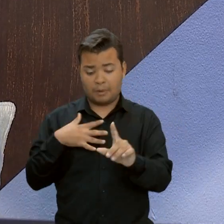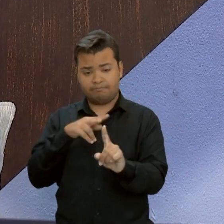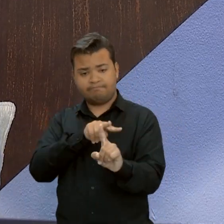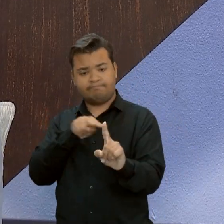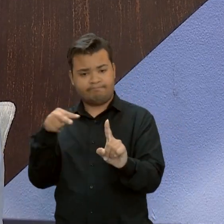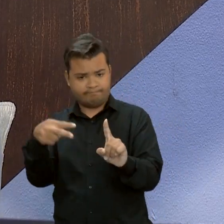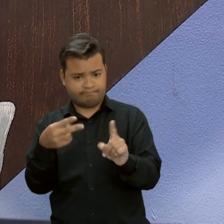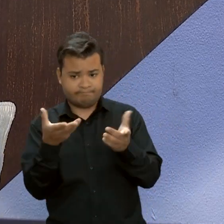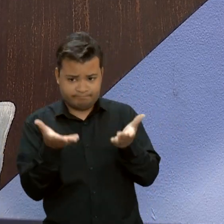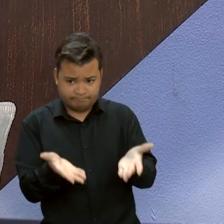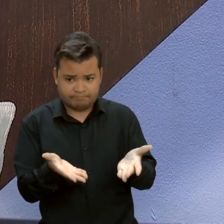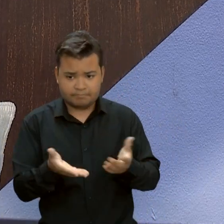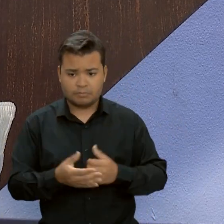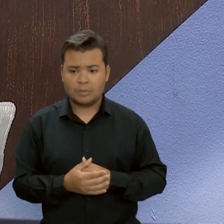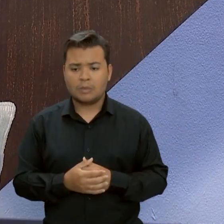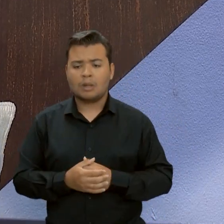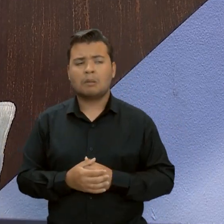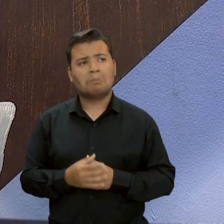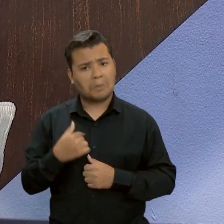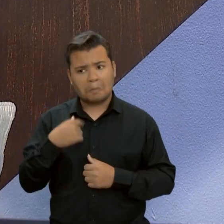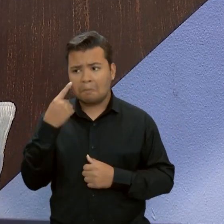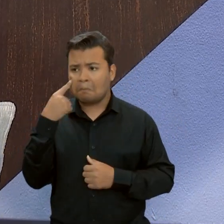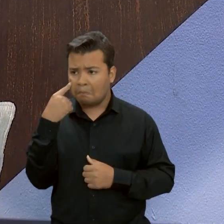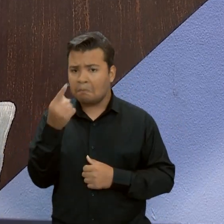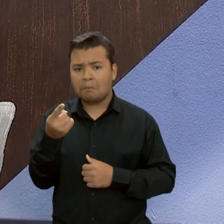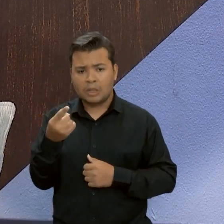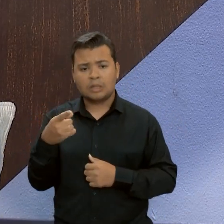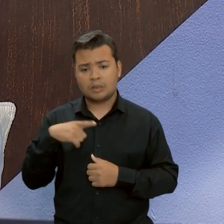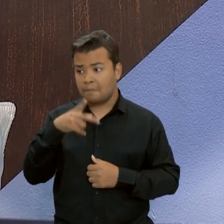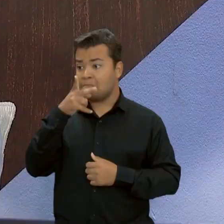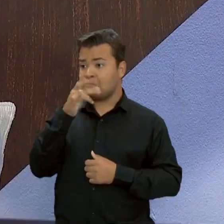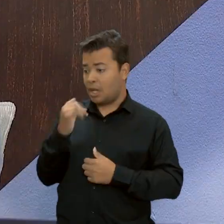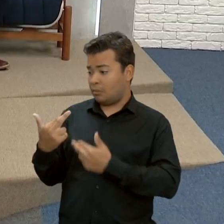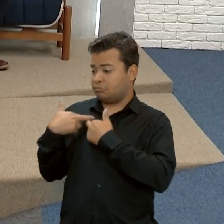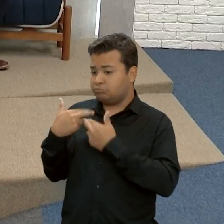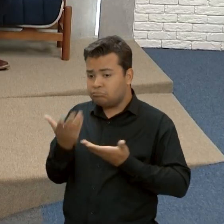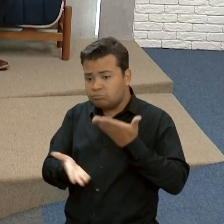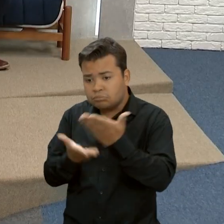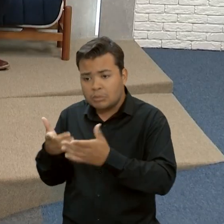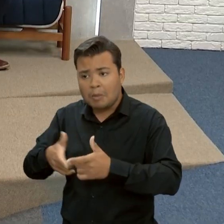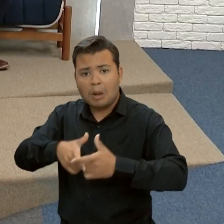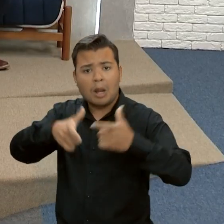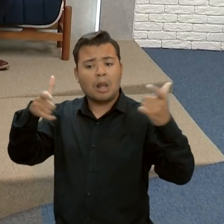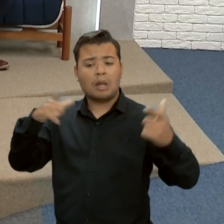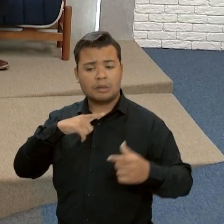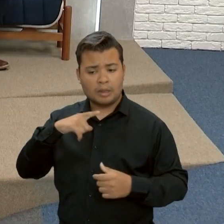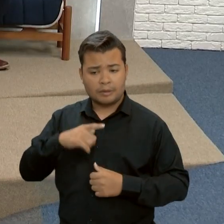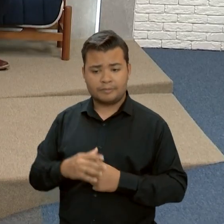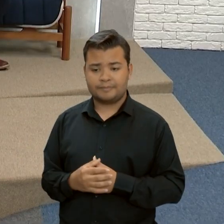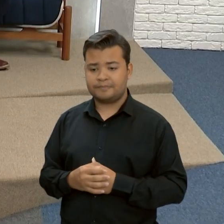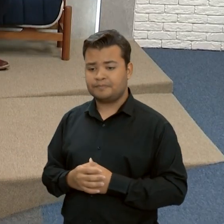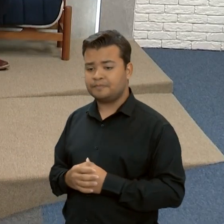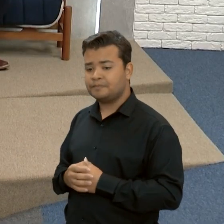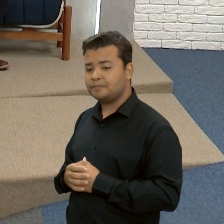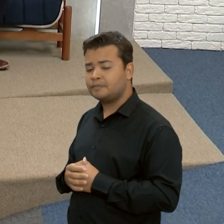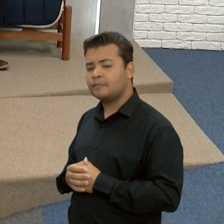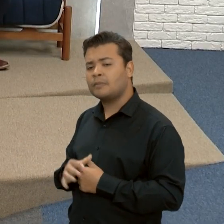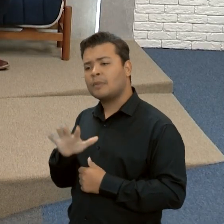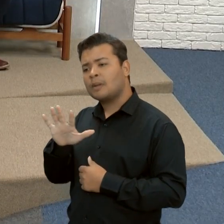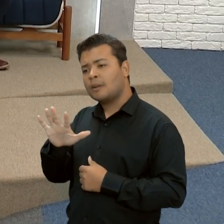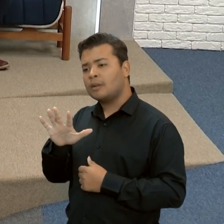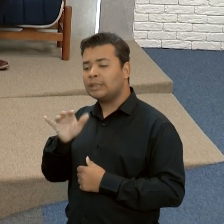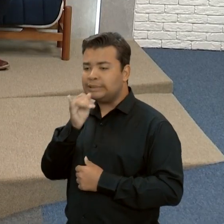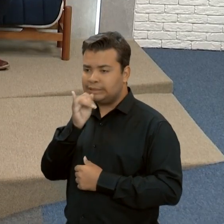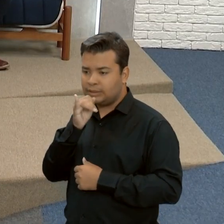isso. E tem crescido e melhorado muito esse papel do pai. Pai e mãe sentado à mesa junto com o filho na